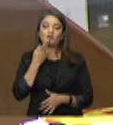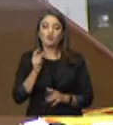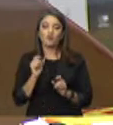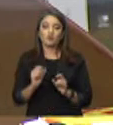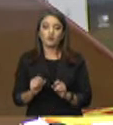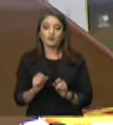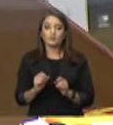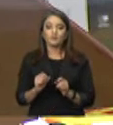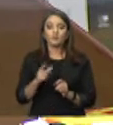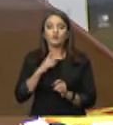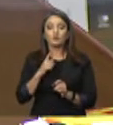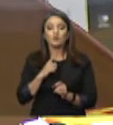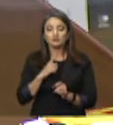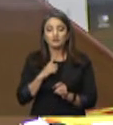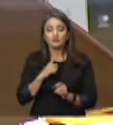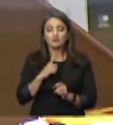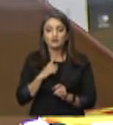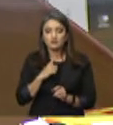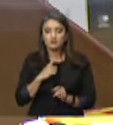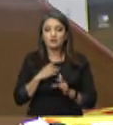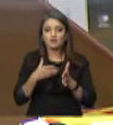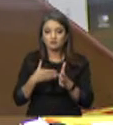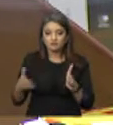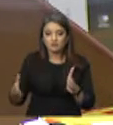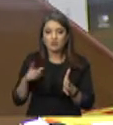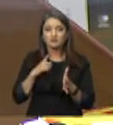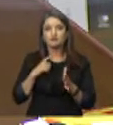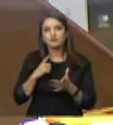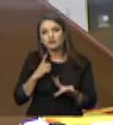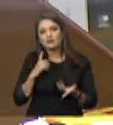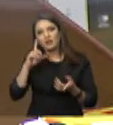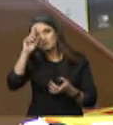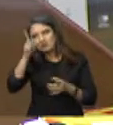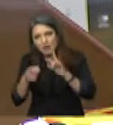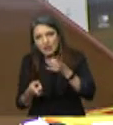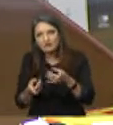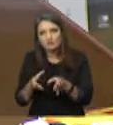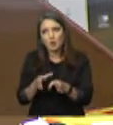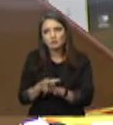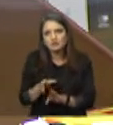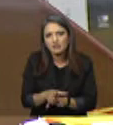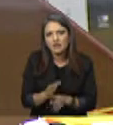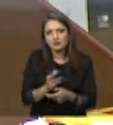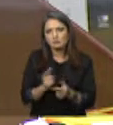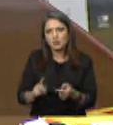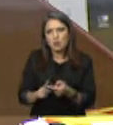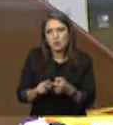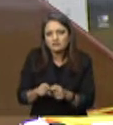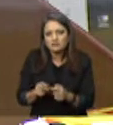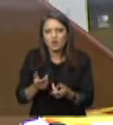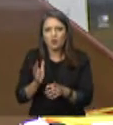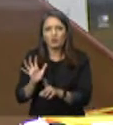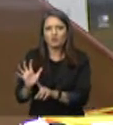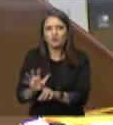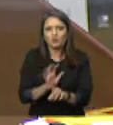própria da linguagem normativa o System da comandos conselhos recomendações advertências influenciar o comportamento alheio